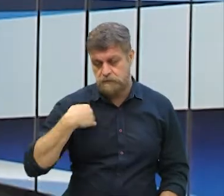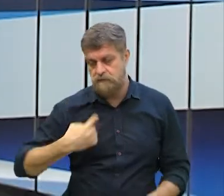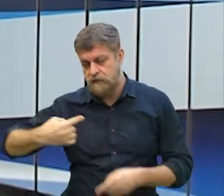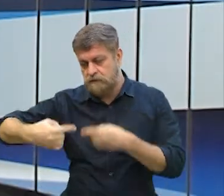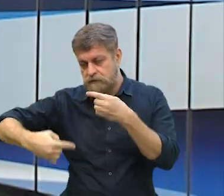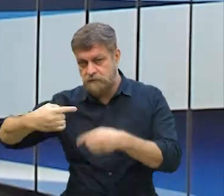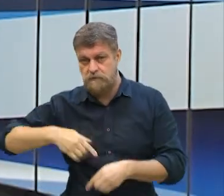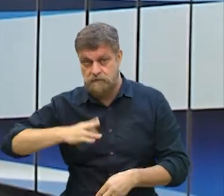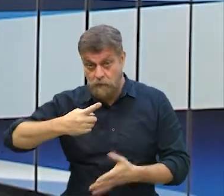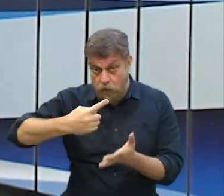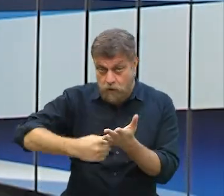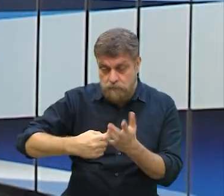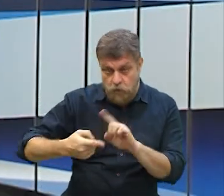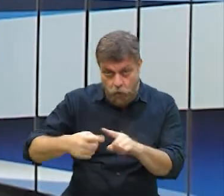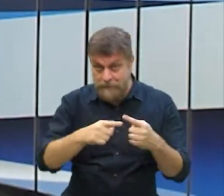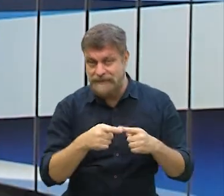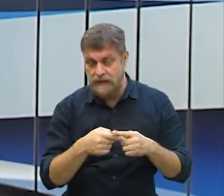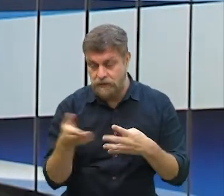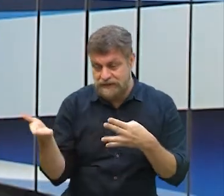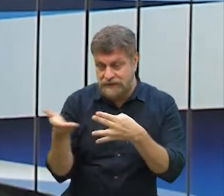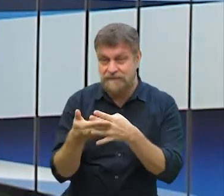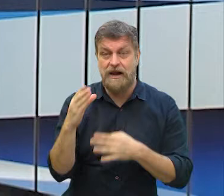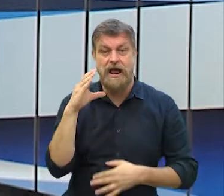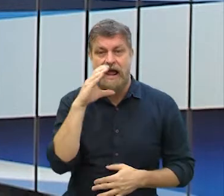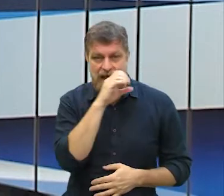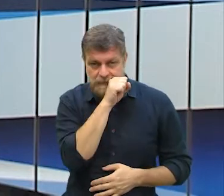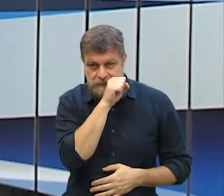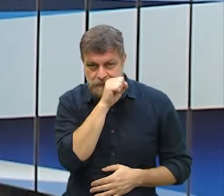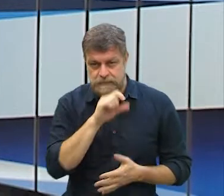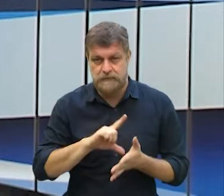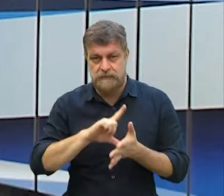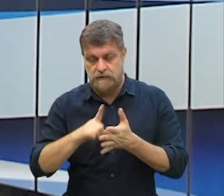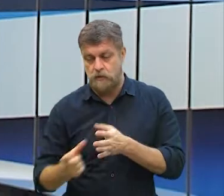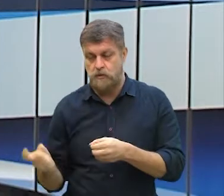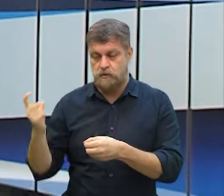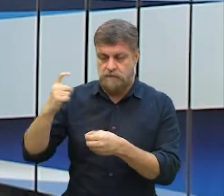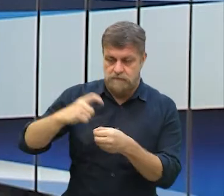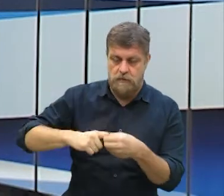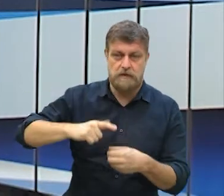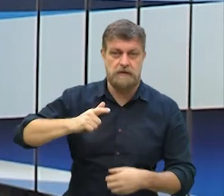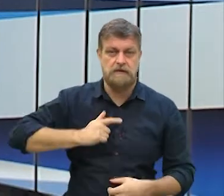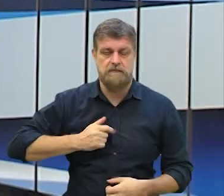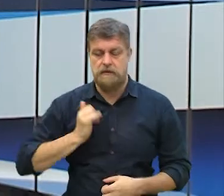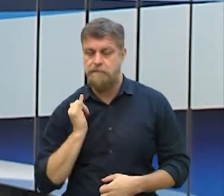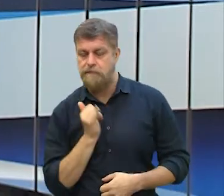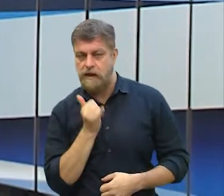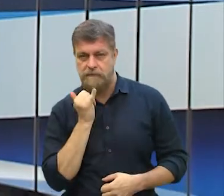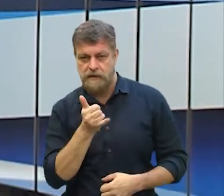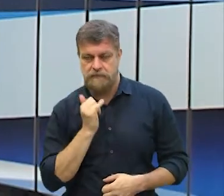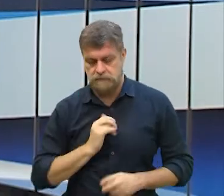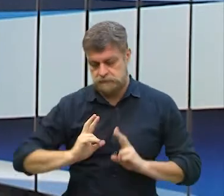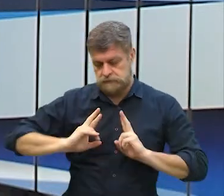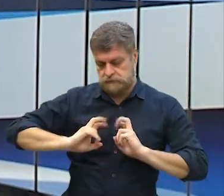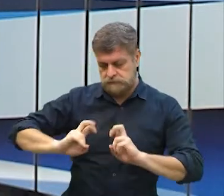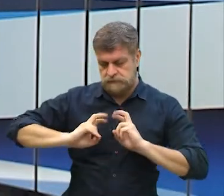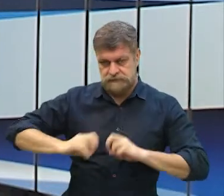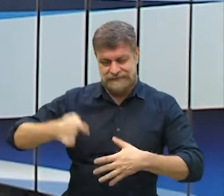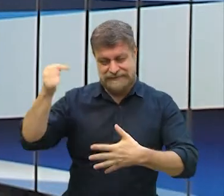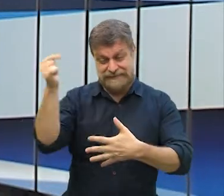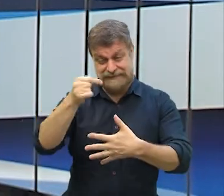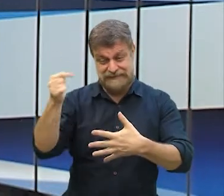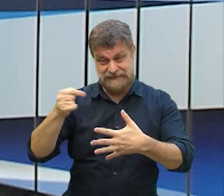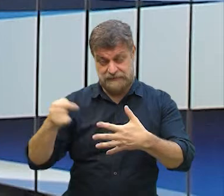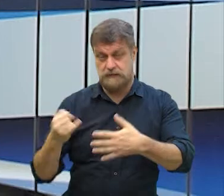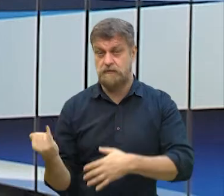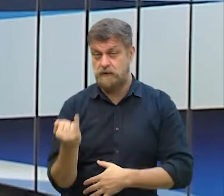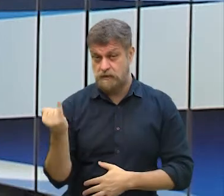vamos debater. Eu vou fazer o seguinte, rápido intervalo aqui no Questão de Ordem. Na volta nós vamos falar ainda sobre sintomas. Tem